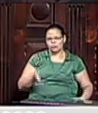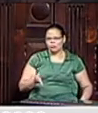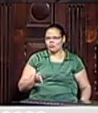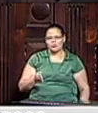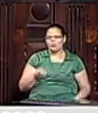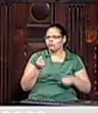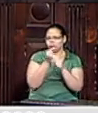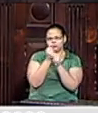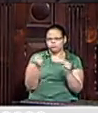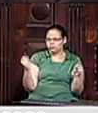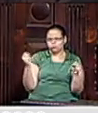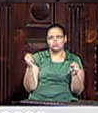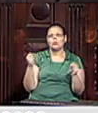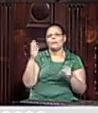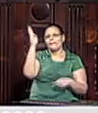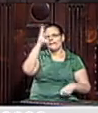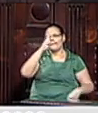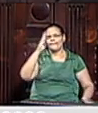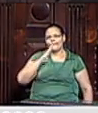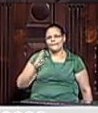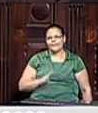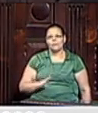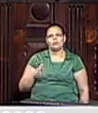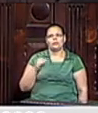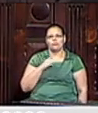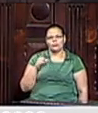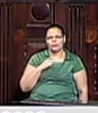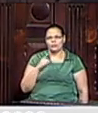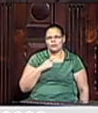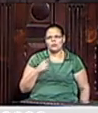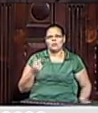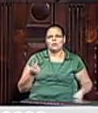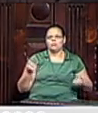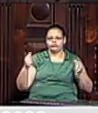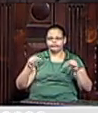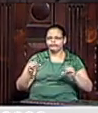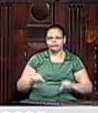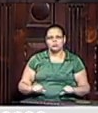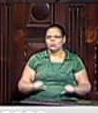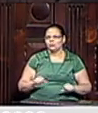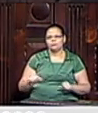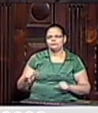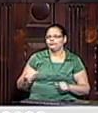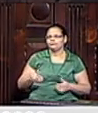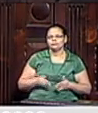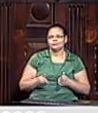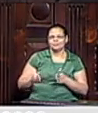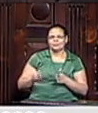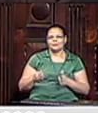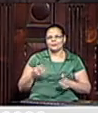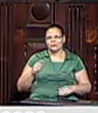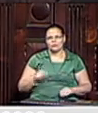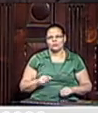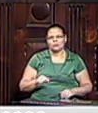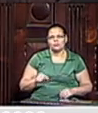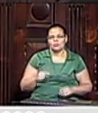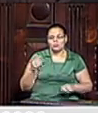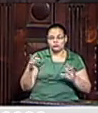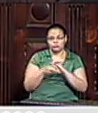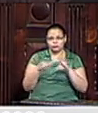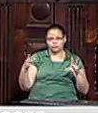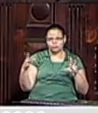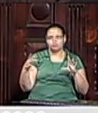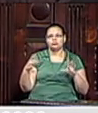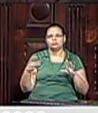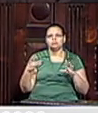Não é possível que o Brasil esteja afundando e que não se caminhe para um aprofundamento da democracia,